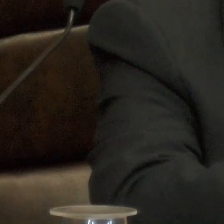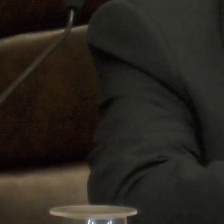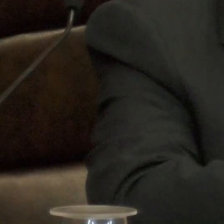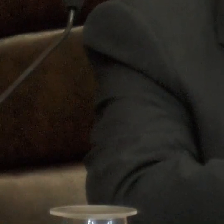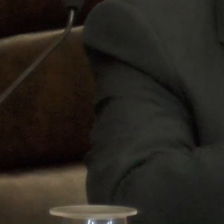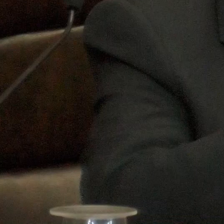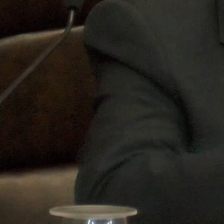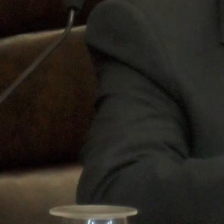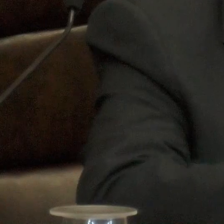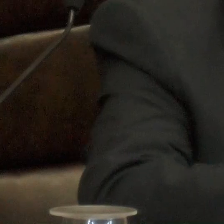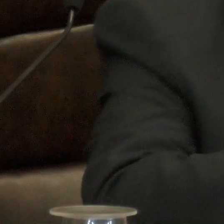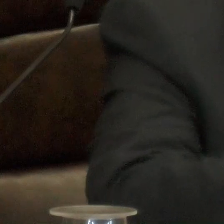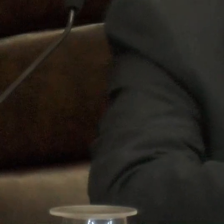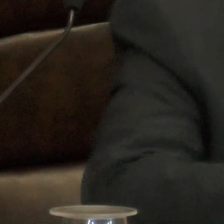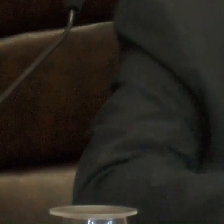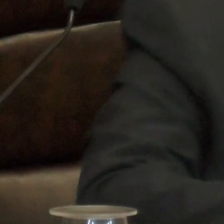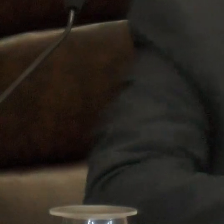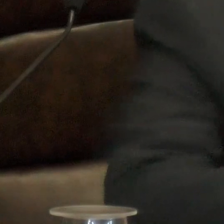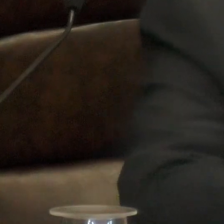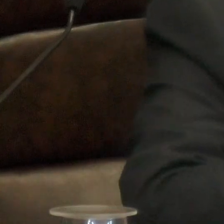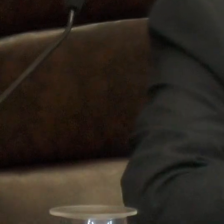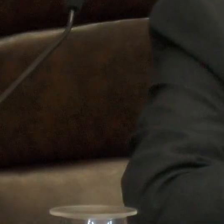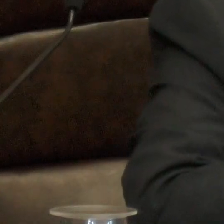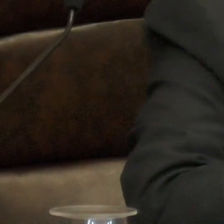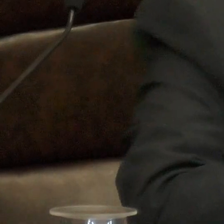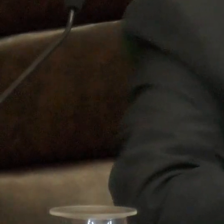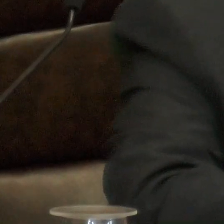1868, 1876, 1877.